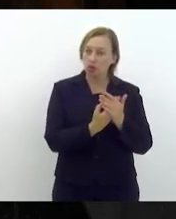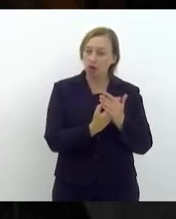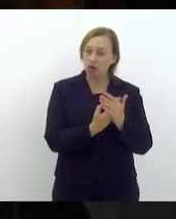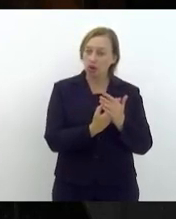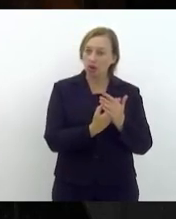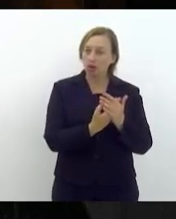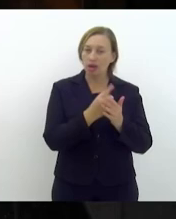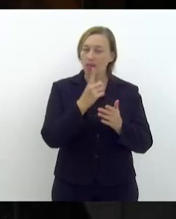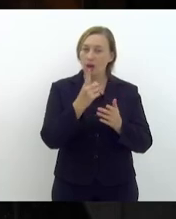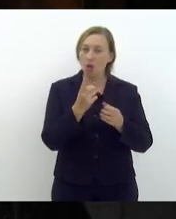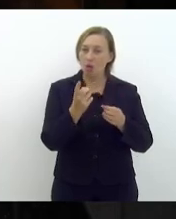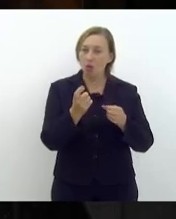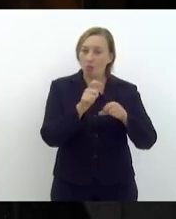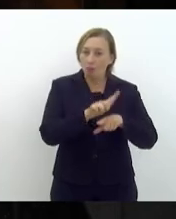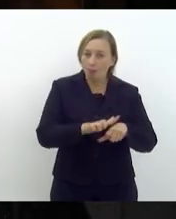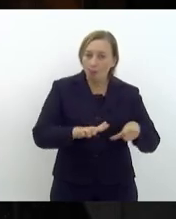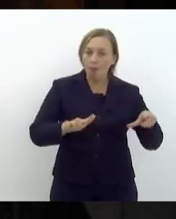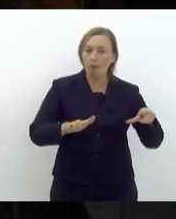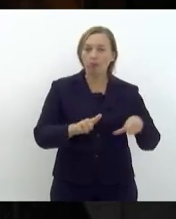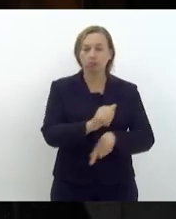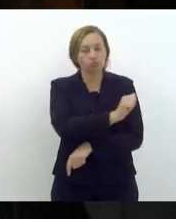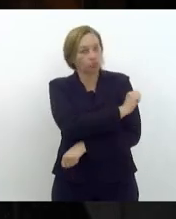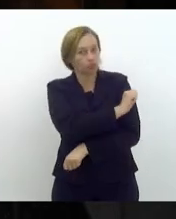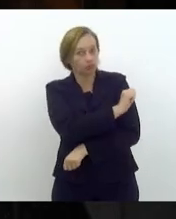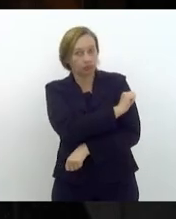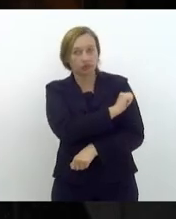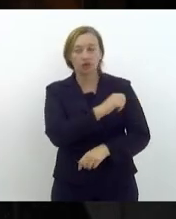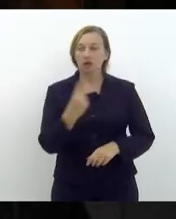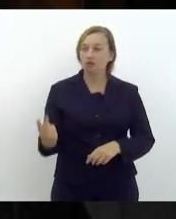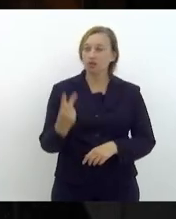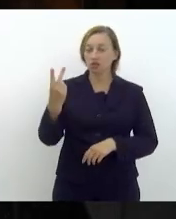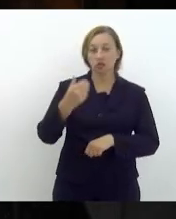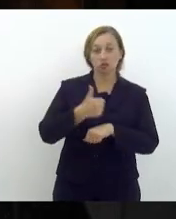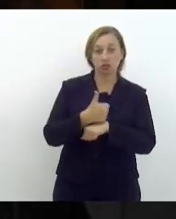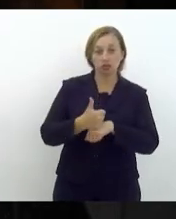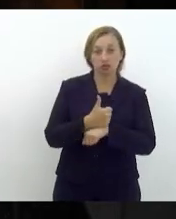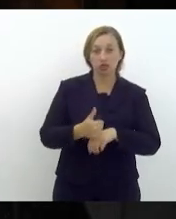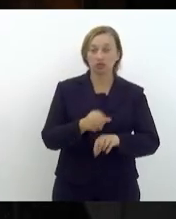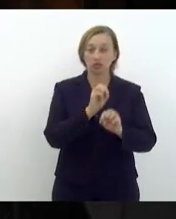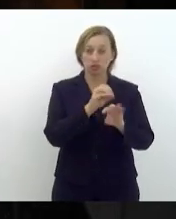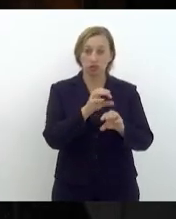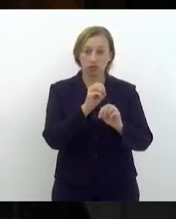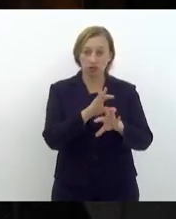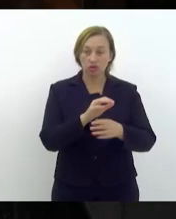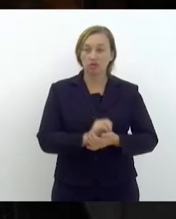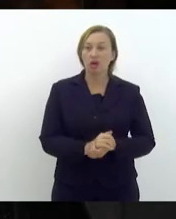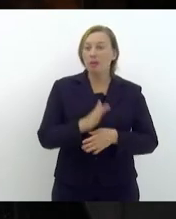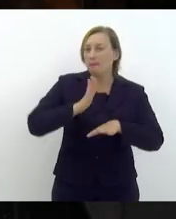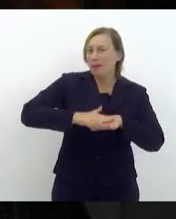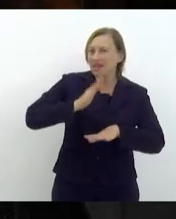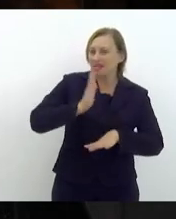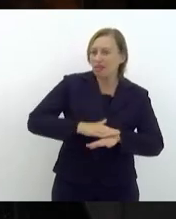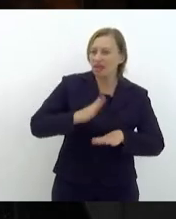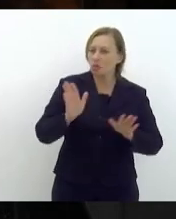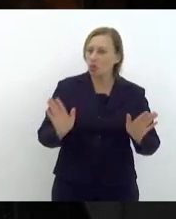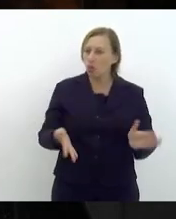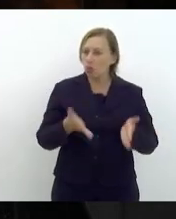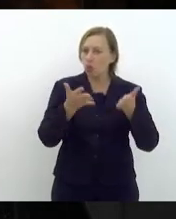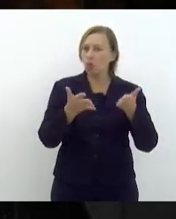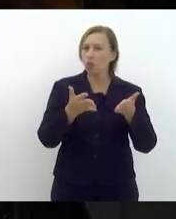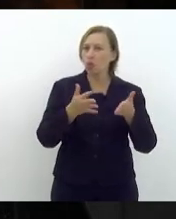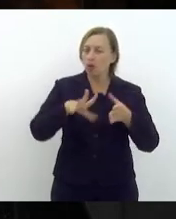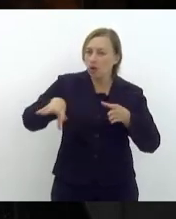escolar a valorização dos nossos profissionais de educação para que eles possam estar cada vez mais motivados